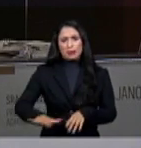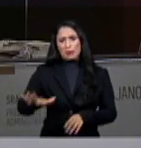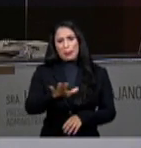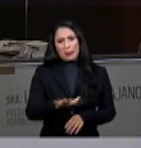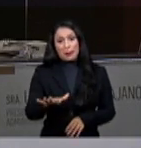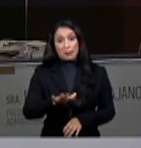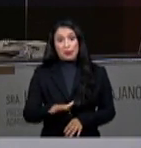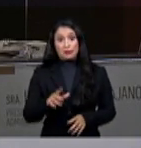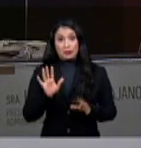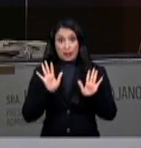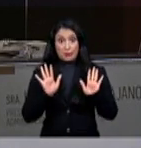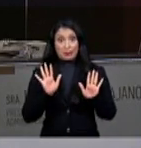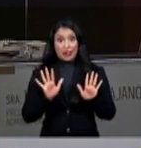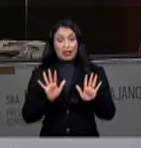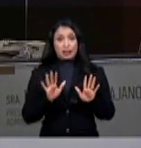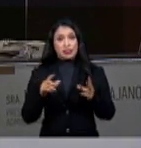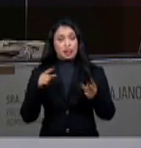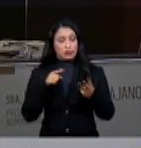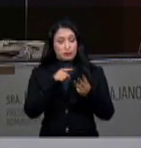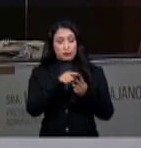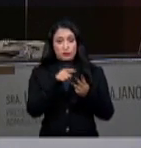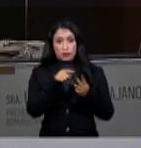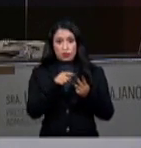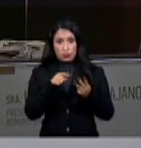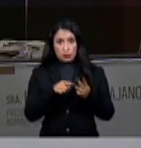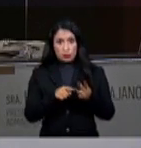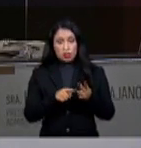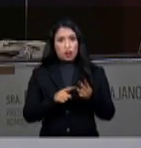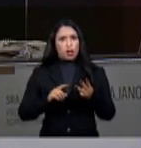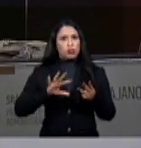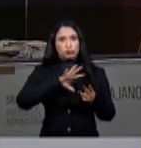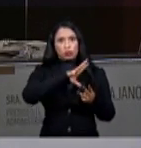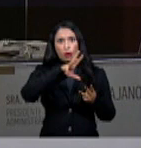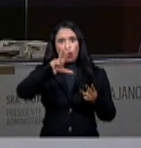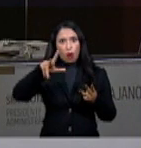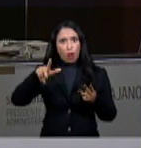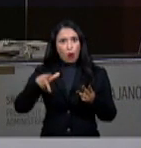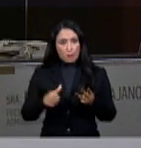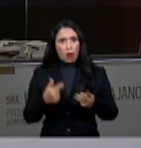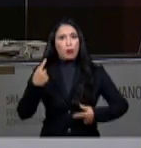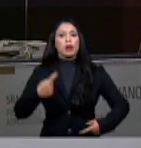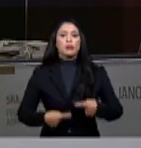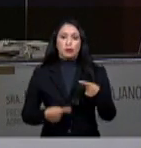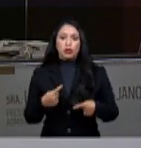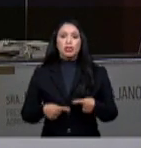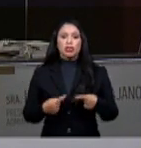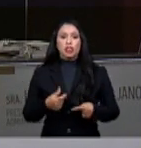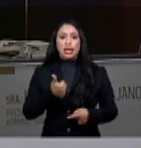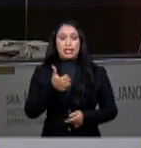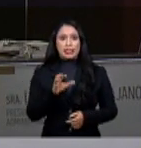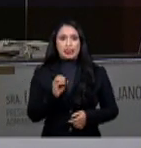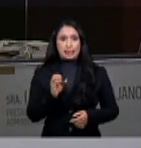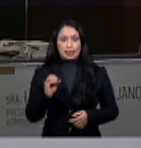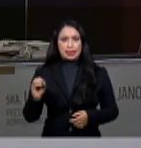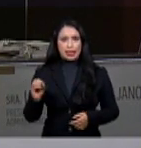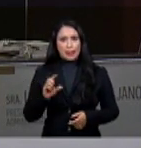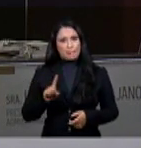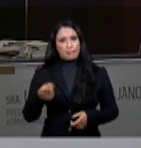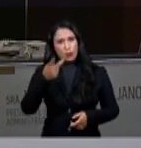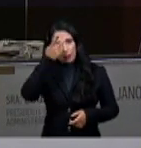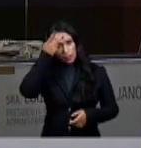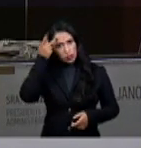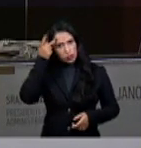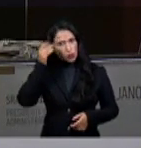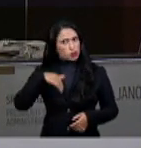tem três metas globais agora que vai ser politicamente nós vamos poder com 100 mil pessoas ou mais